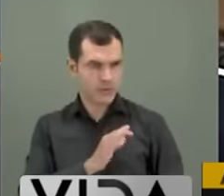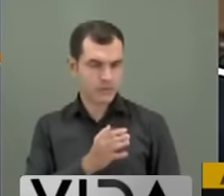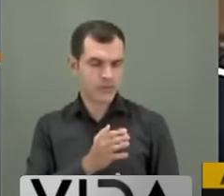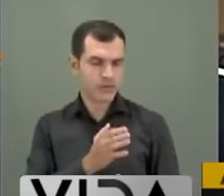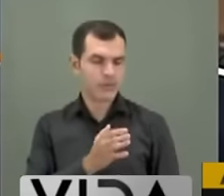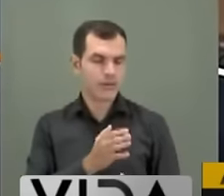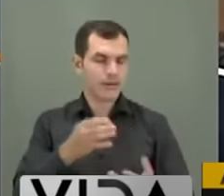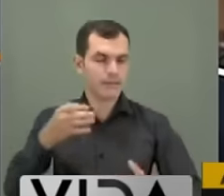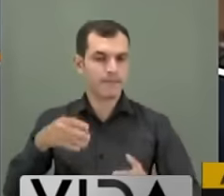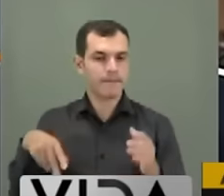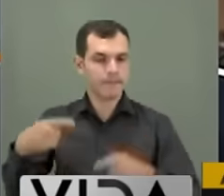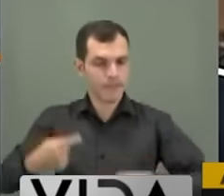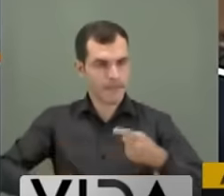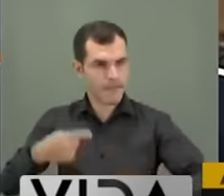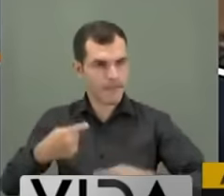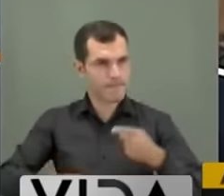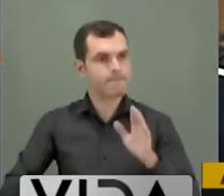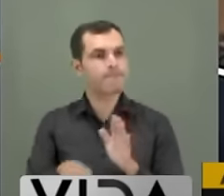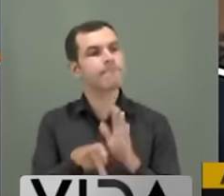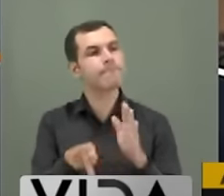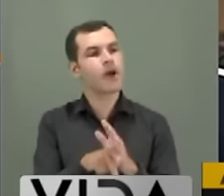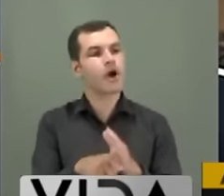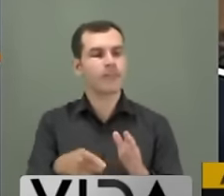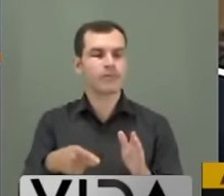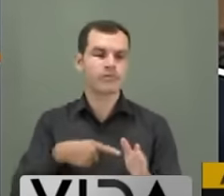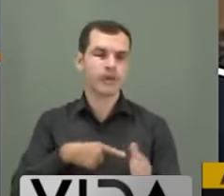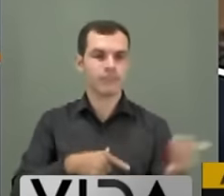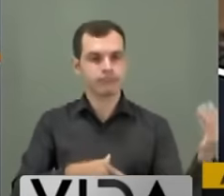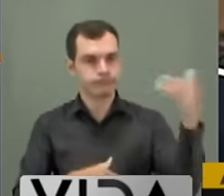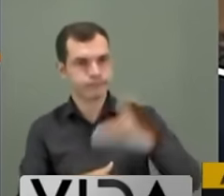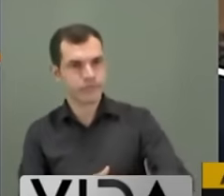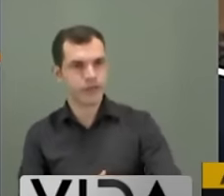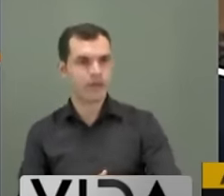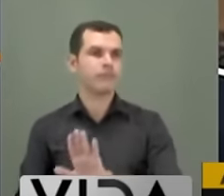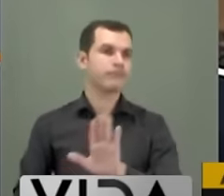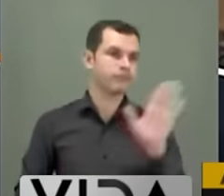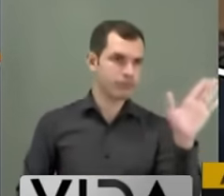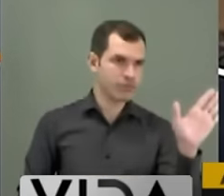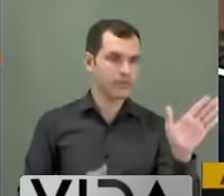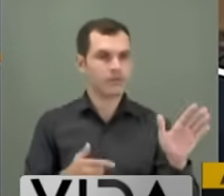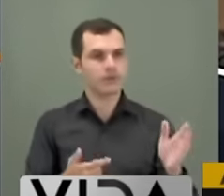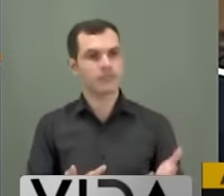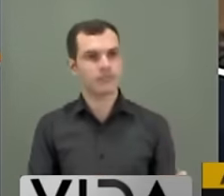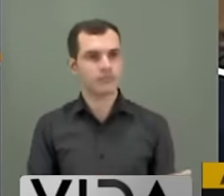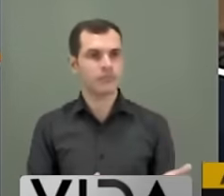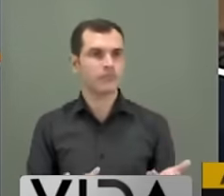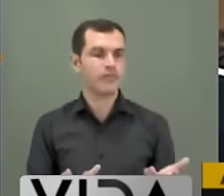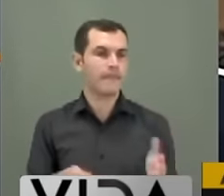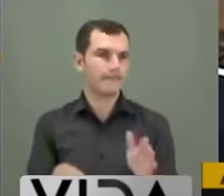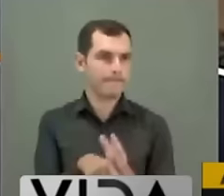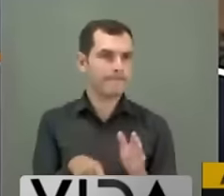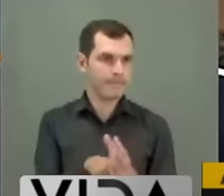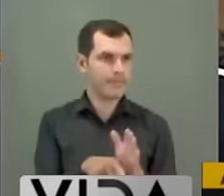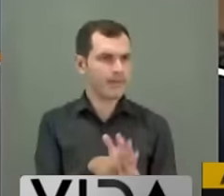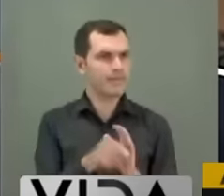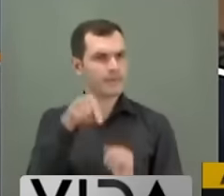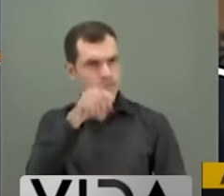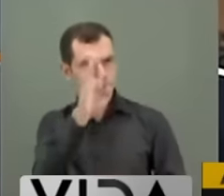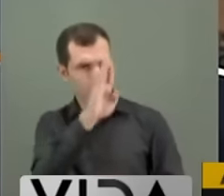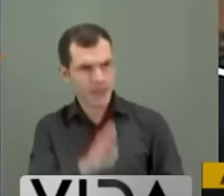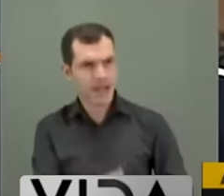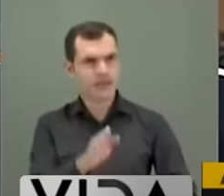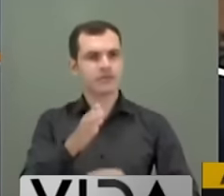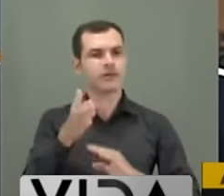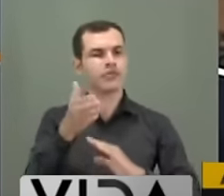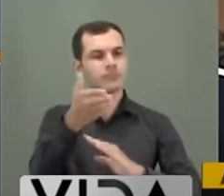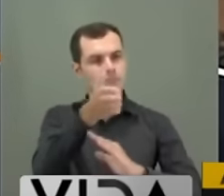da política migratória do Brasil, dentro da política Tá. de Na linha diplomática do Brasil, isso é algo natural? Isso é